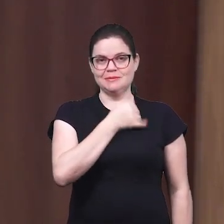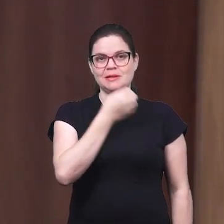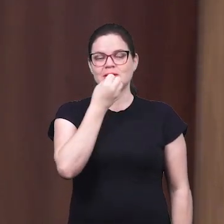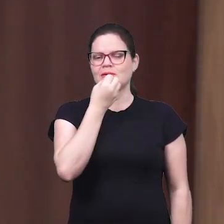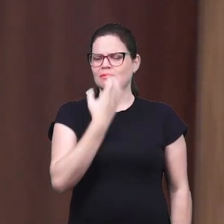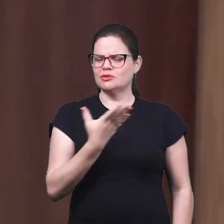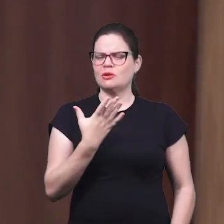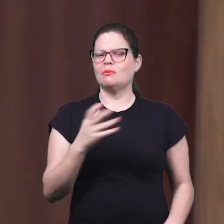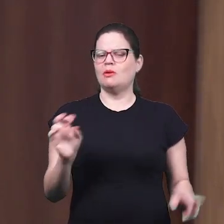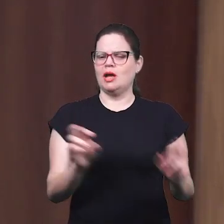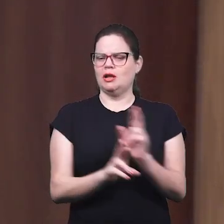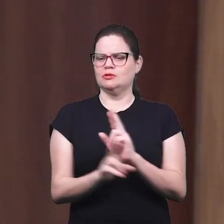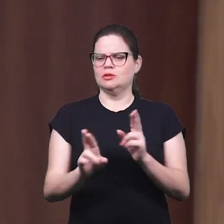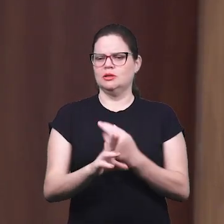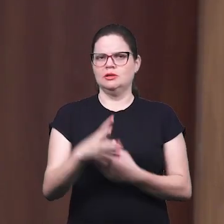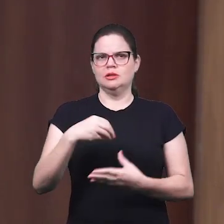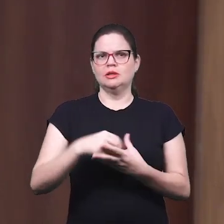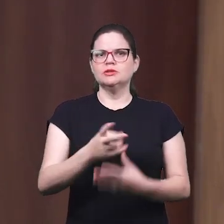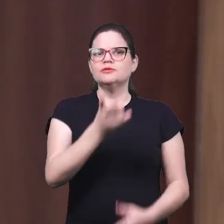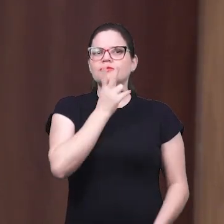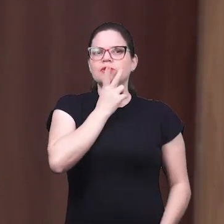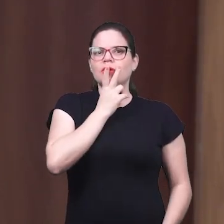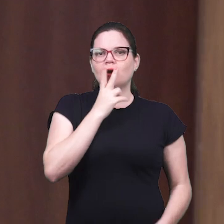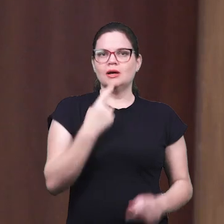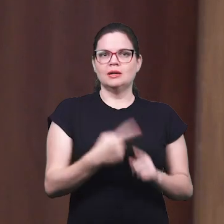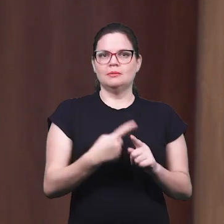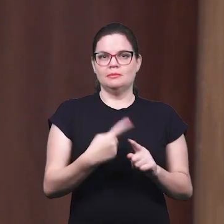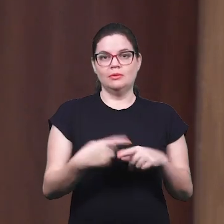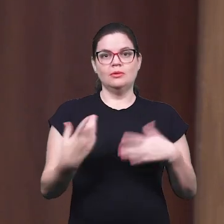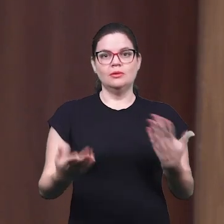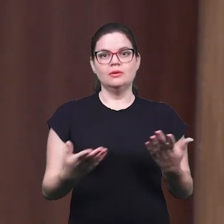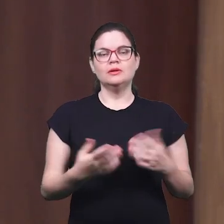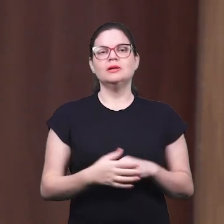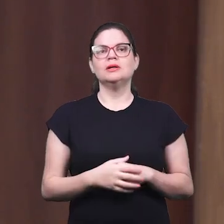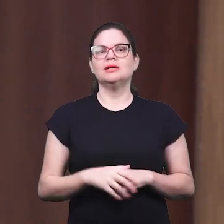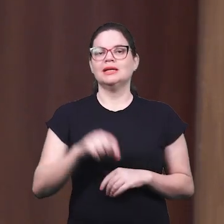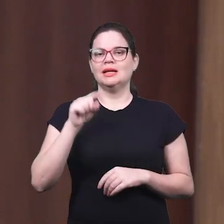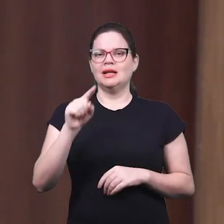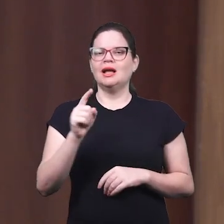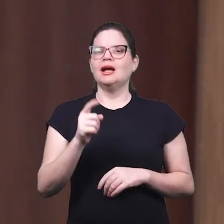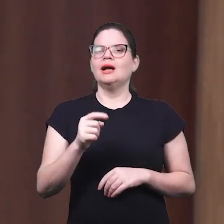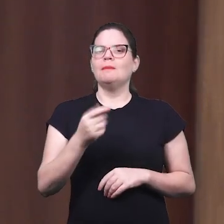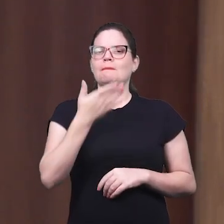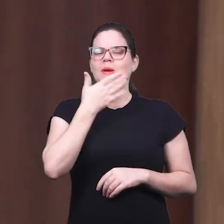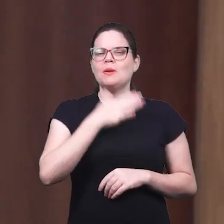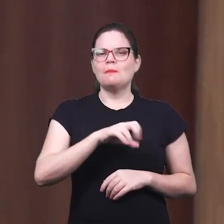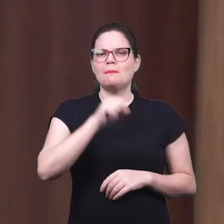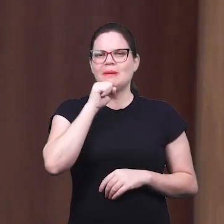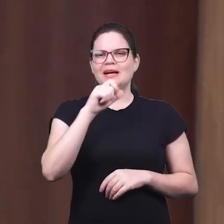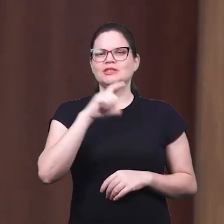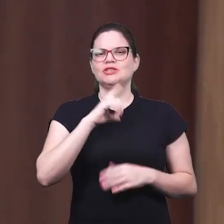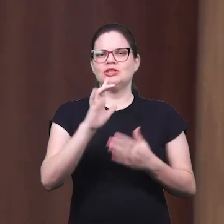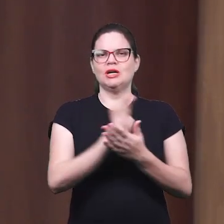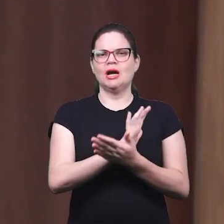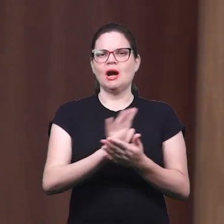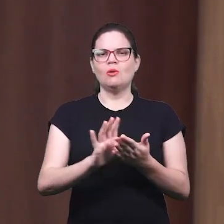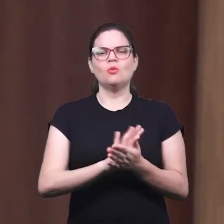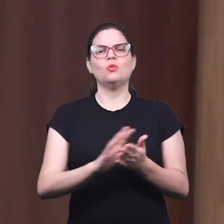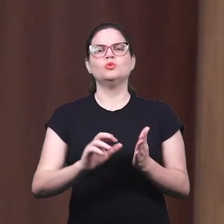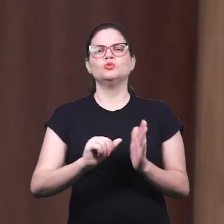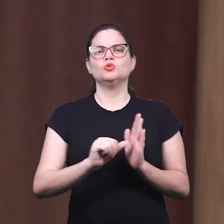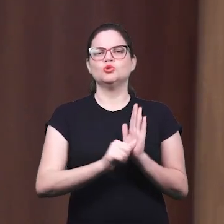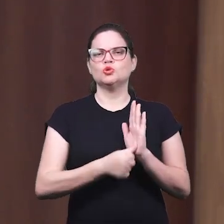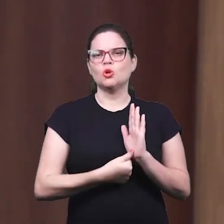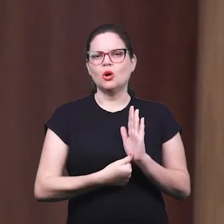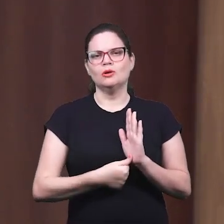relacionado em Vitória, porque papai me dava uma boa mesada, eu era sócio com Vitória, Saldanha, Iate, que naquela